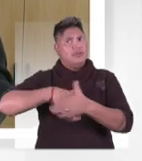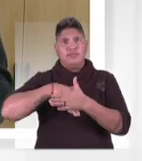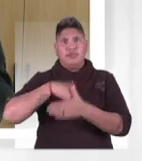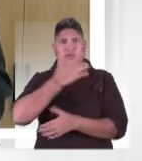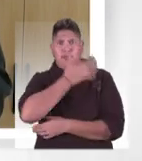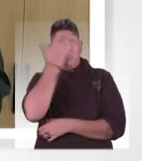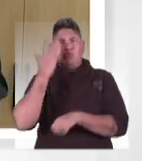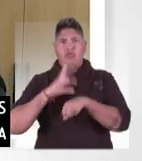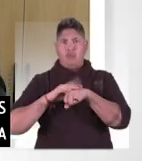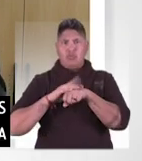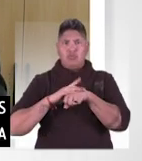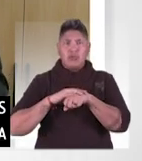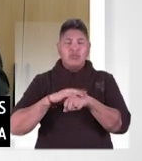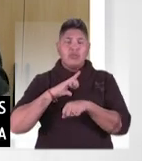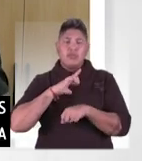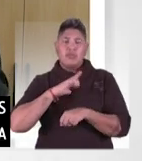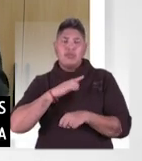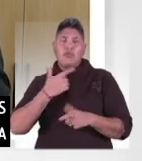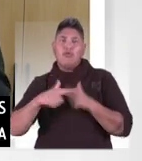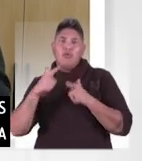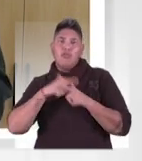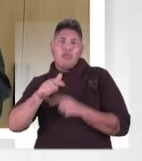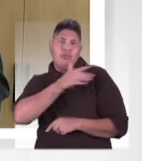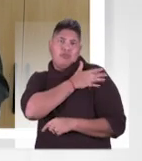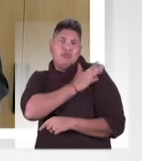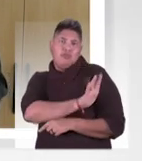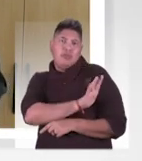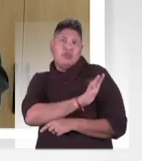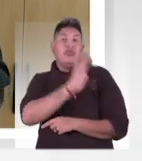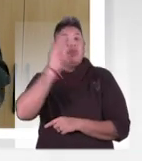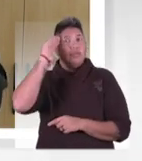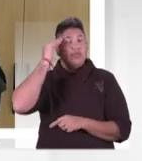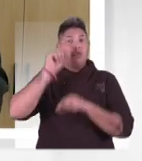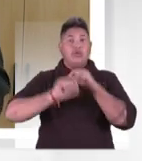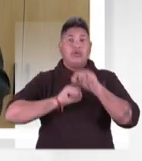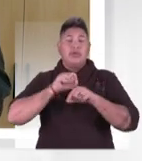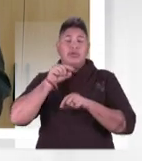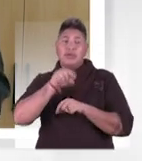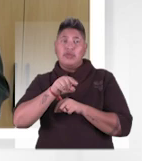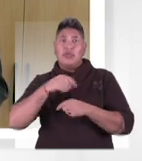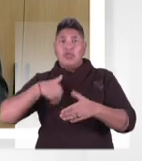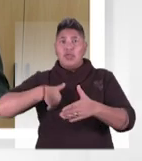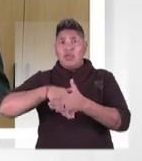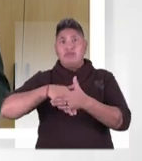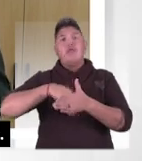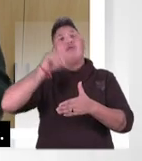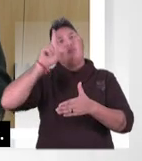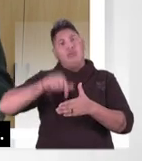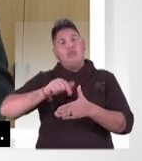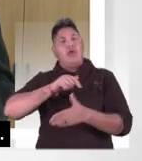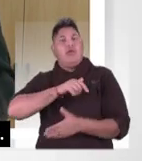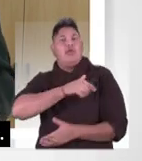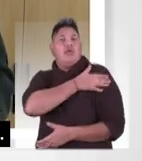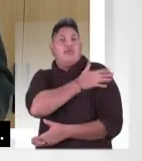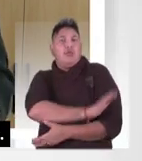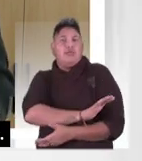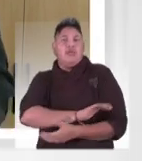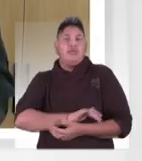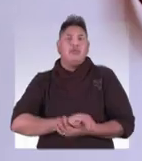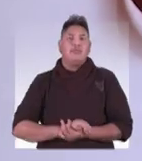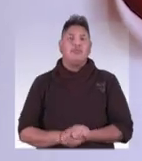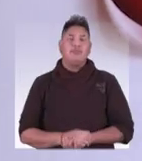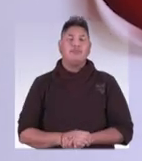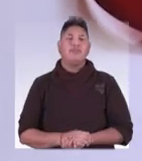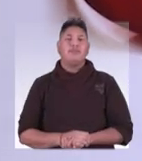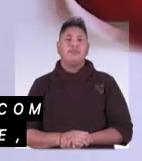de trabalhadores quando acometidos por doença crônica, por entender que essas demissões são consideradas